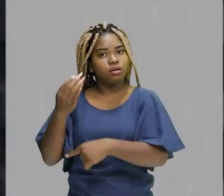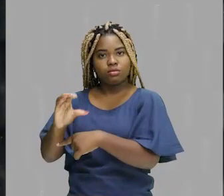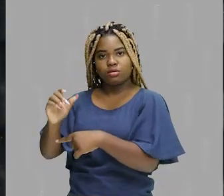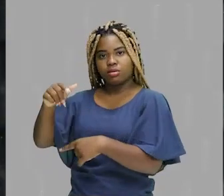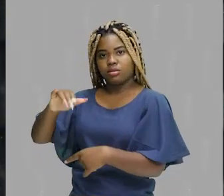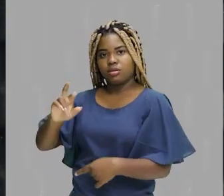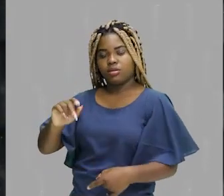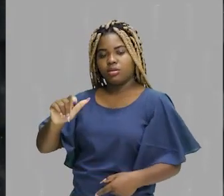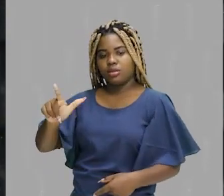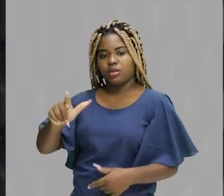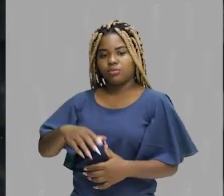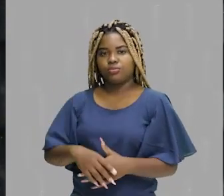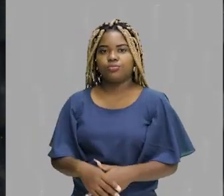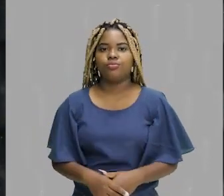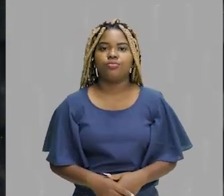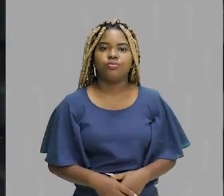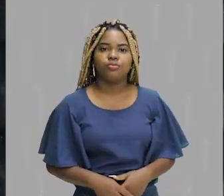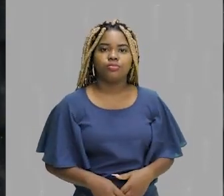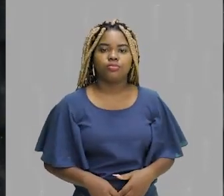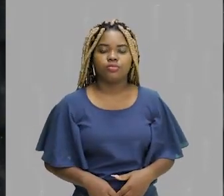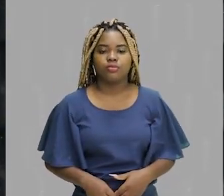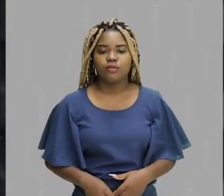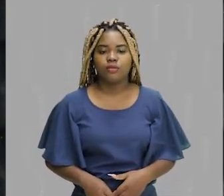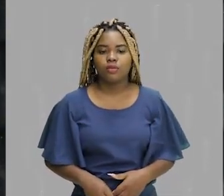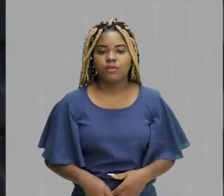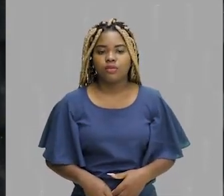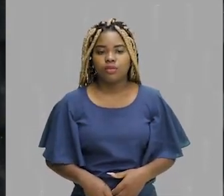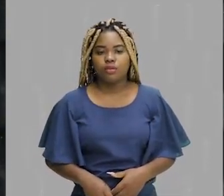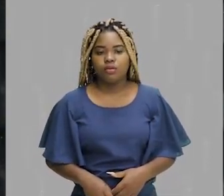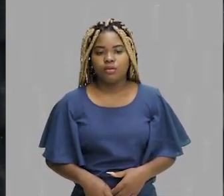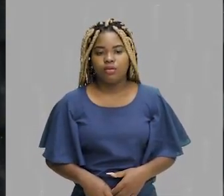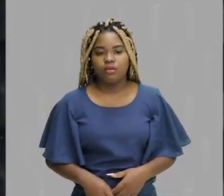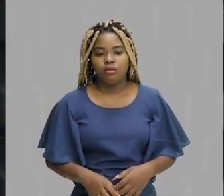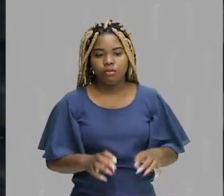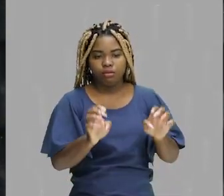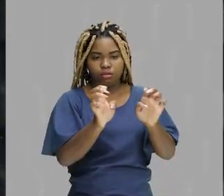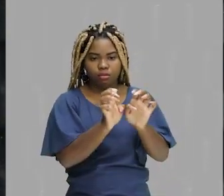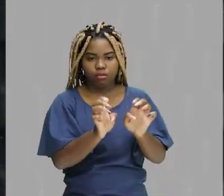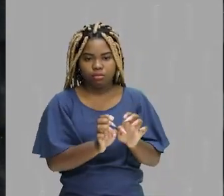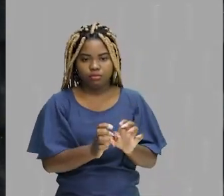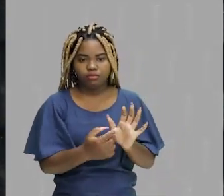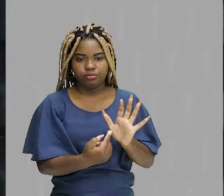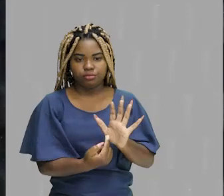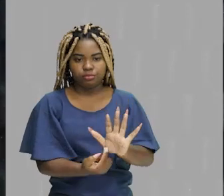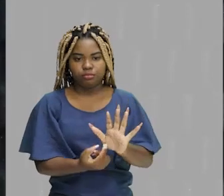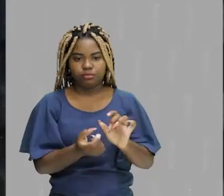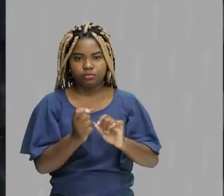o carbono quiral, certo? Então nós temos estruturas que vão apresentar